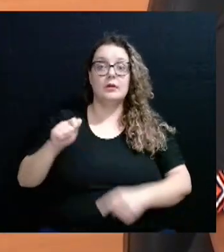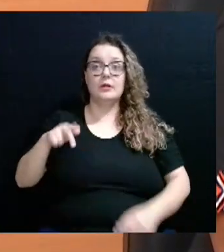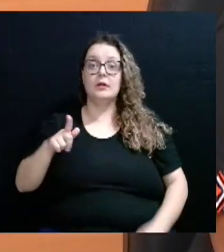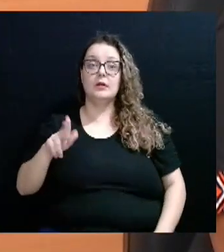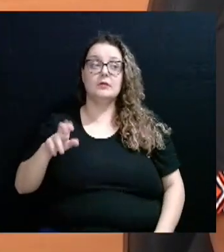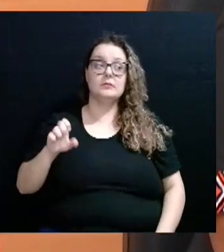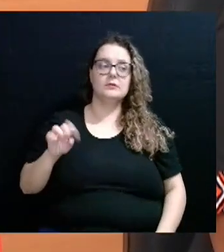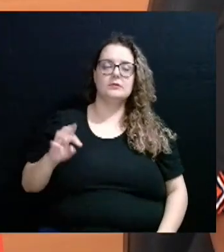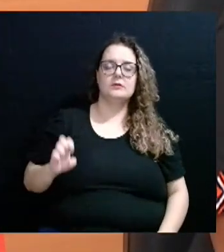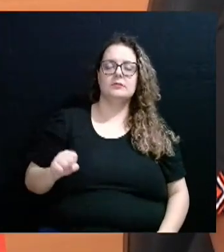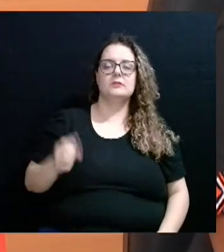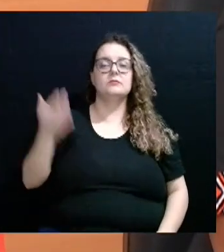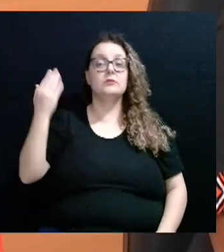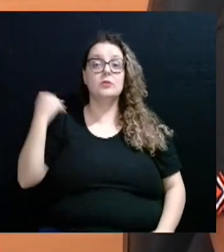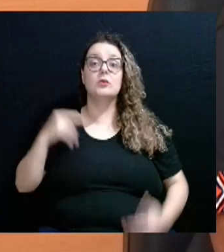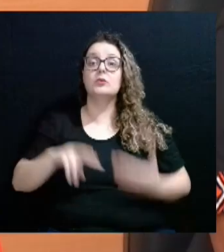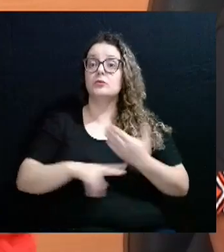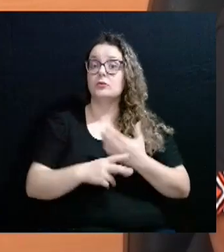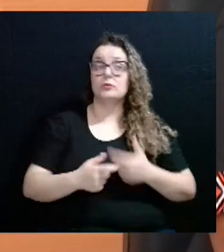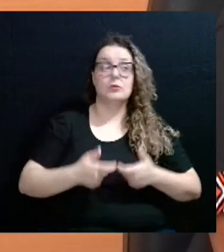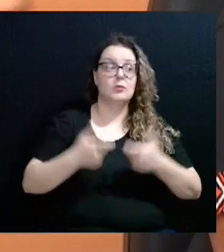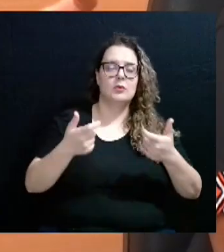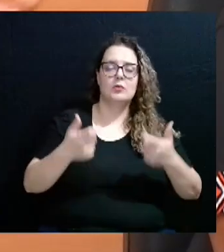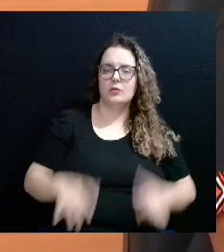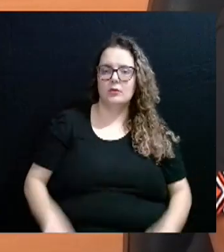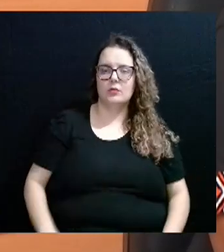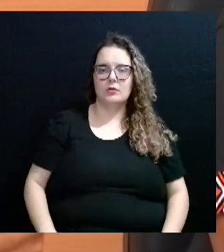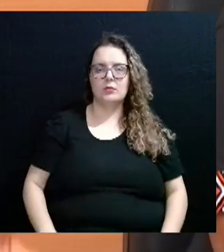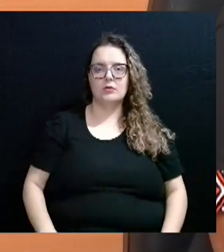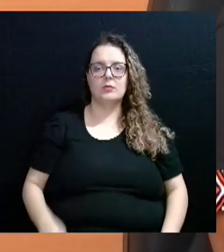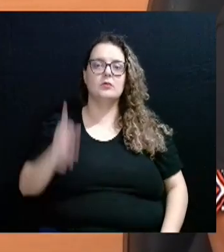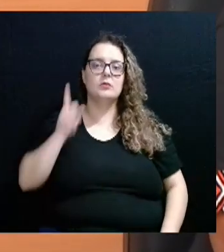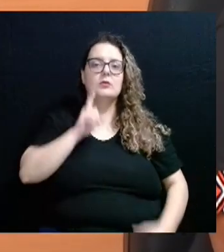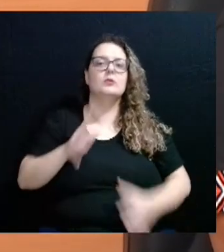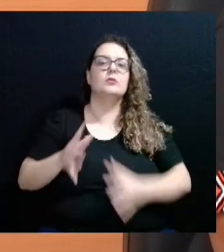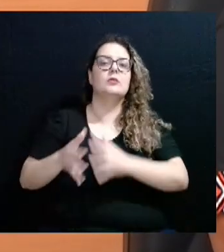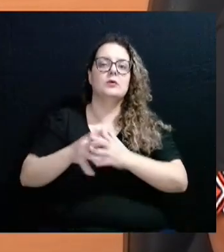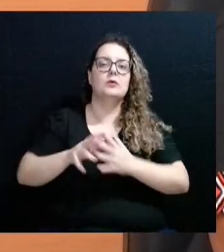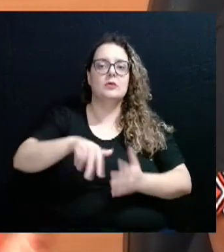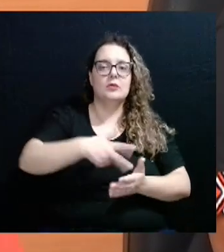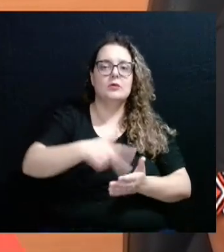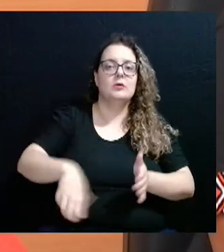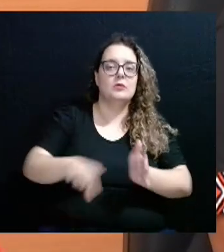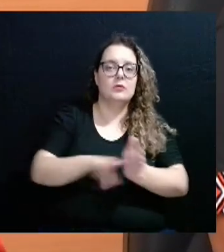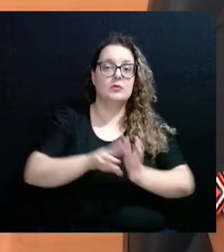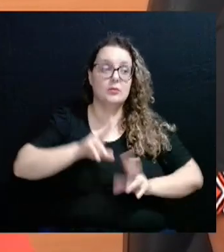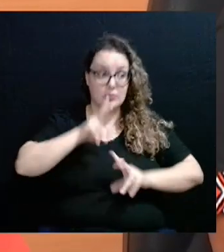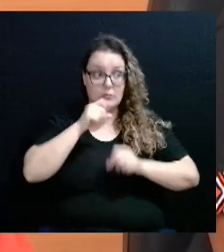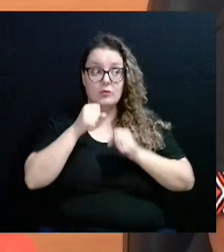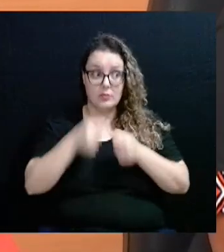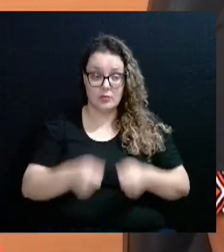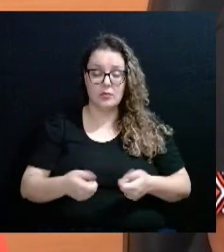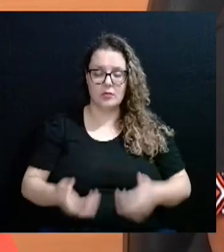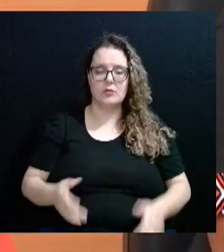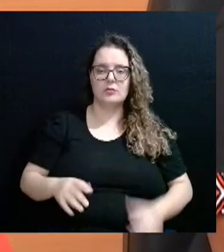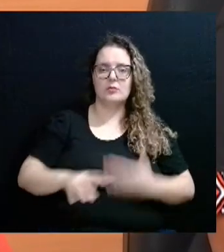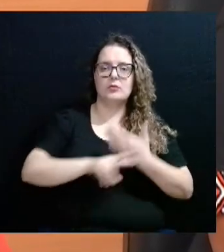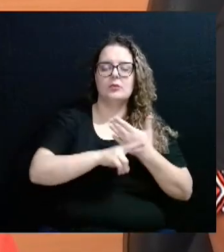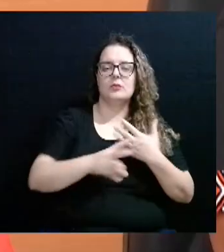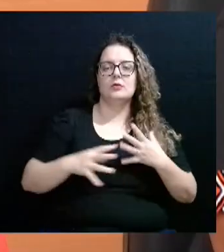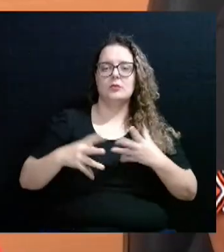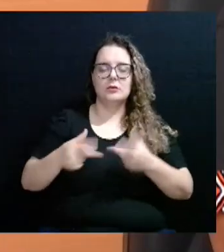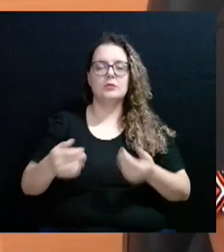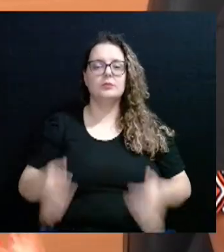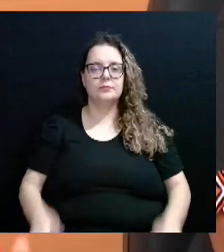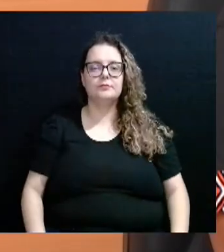influência muito forte dos Estados Unidos, e ela era o hip hop chegando forte mesmo, né, com essa influência toda, assim, né. Tanto